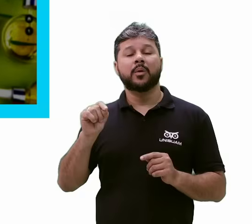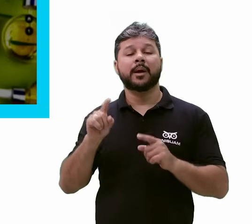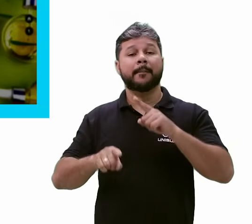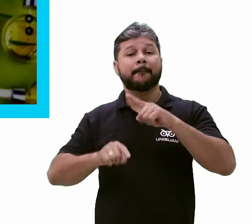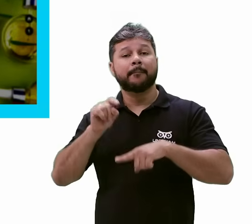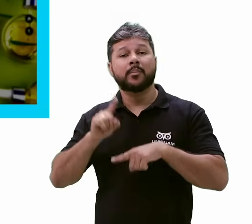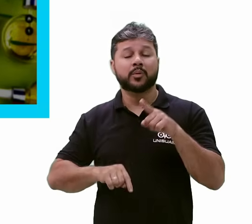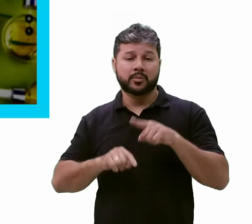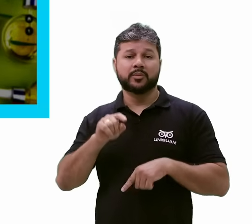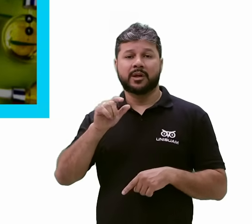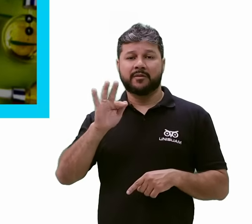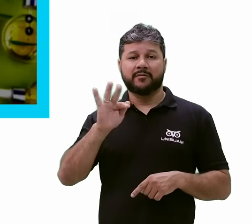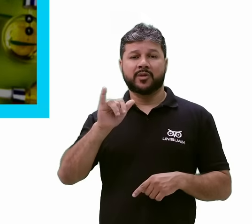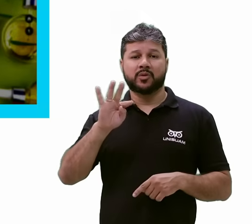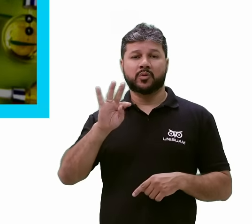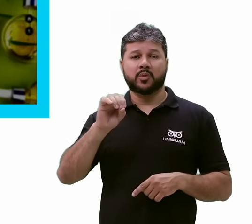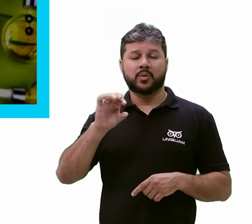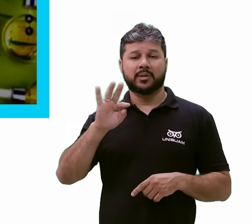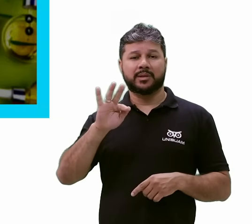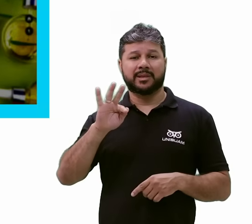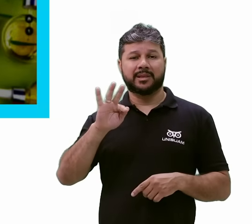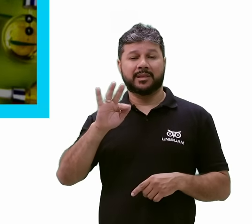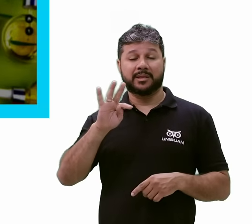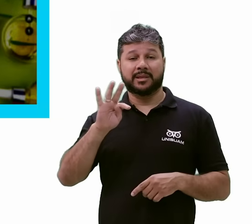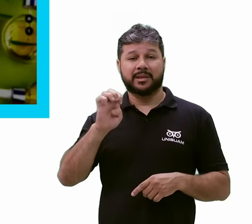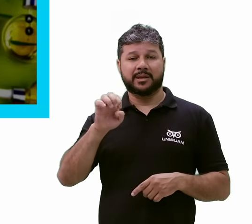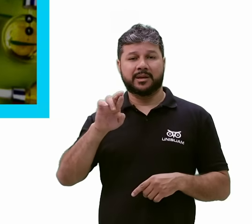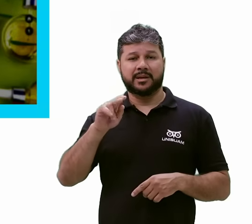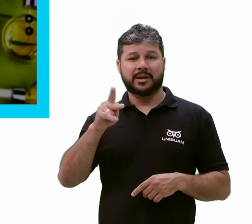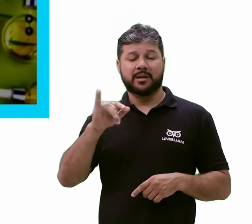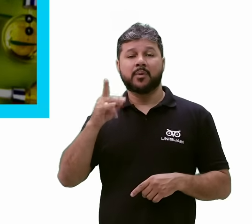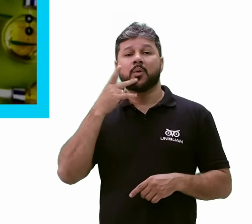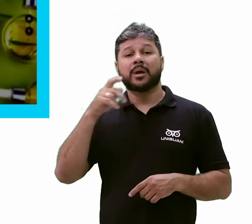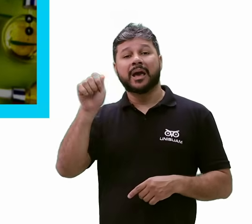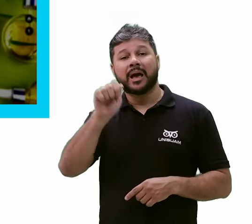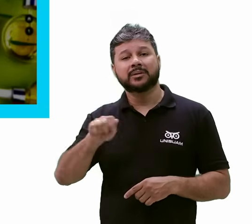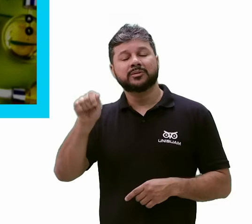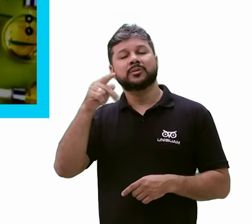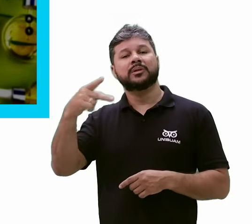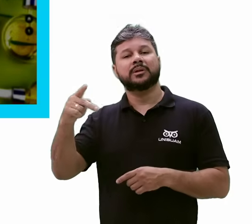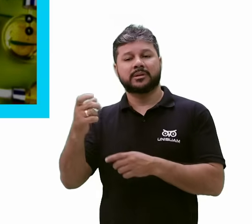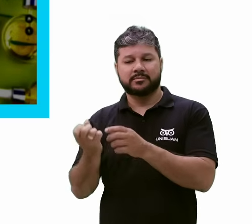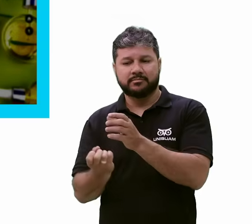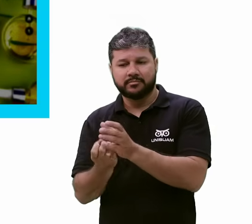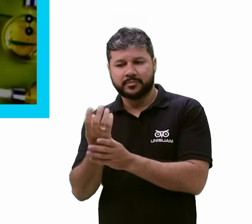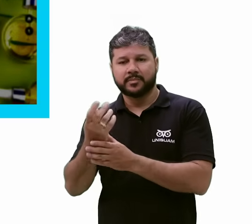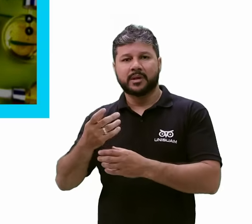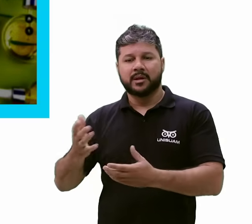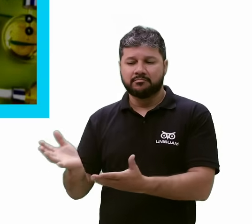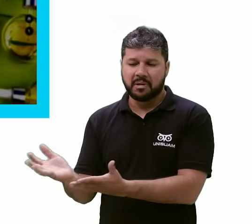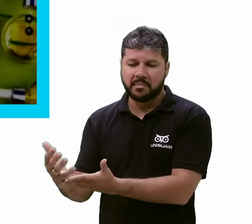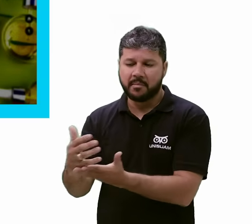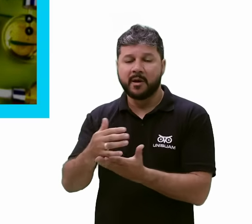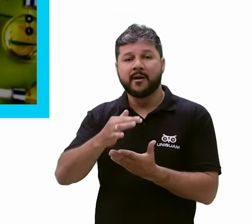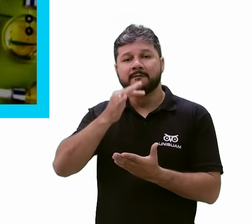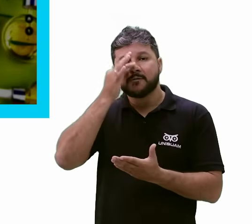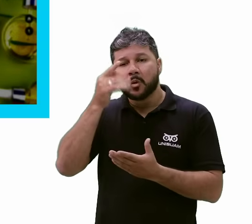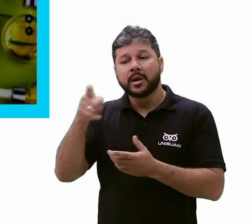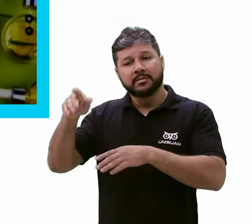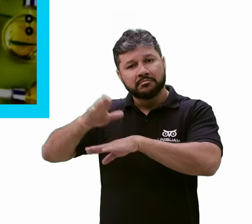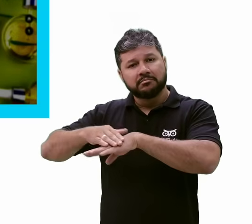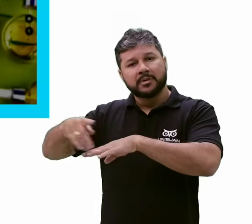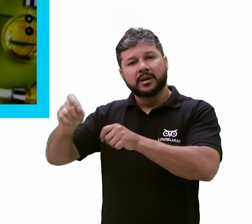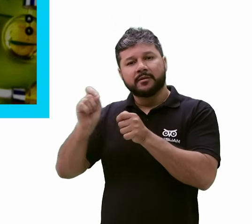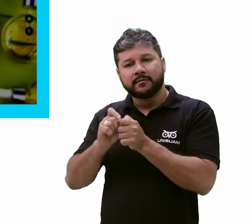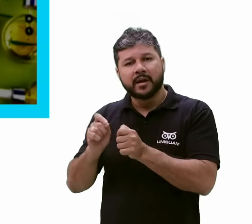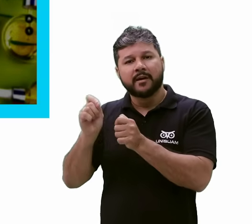adiante. Que são produtos fitoterápicos, onde essas associações plantam, recolhem essas